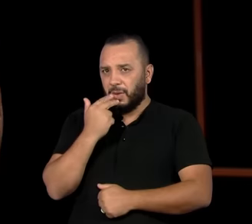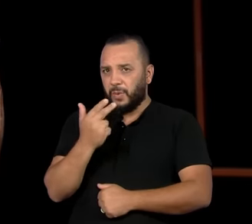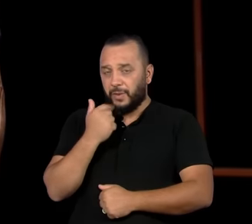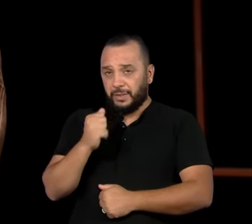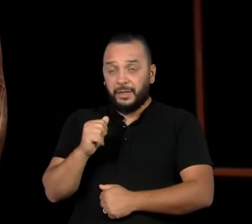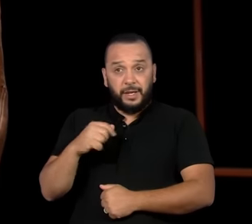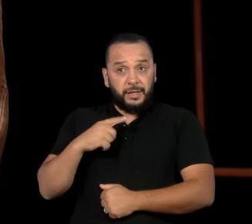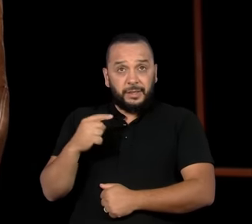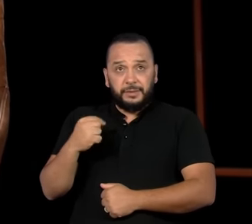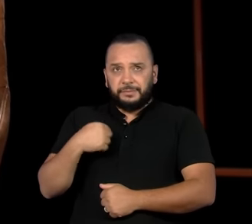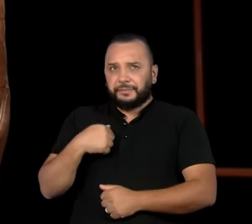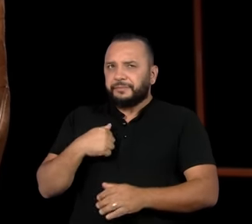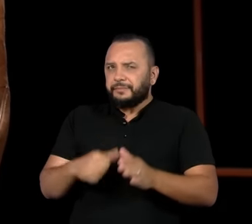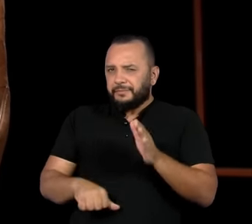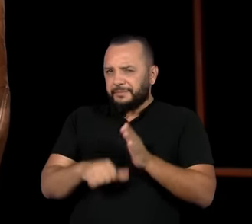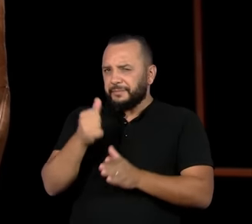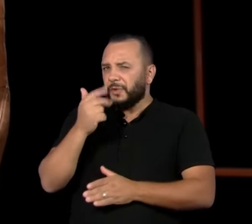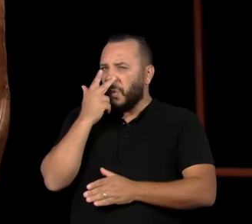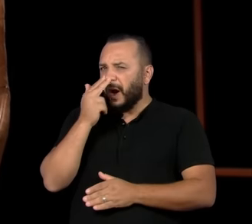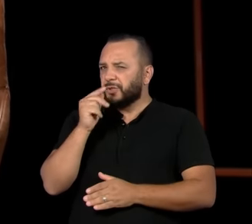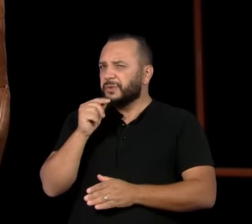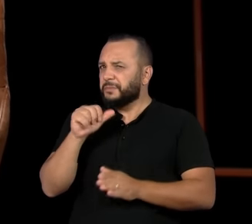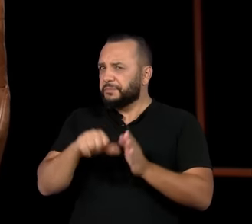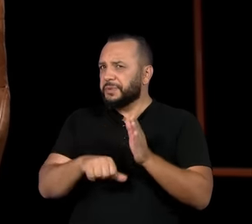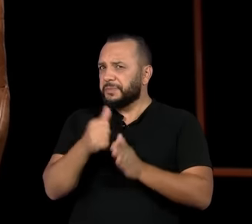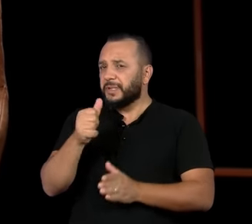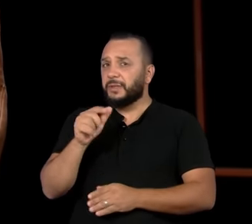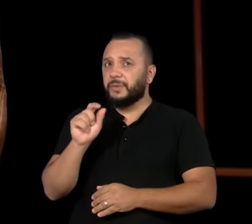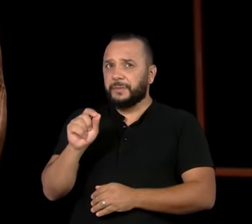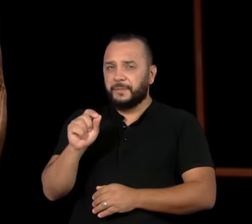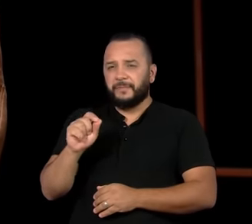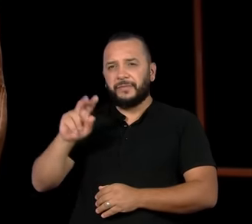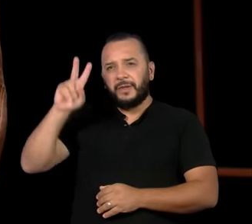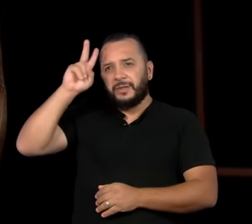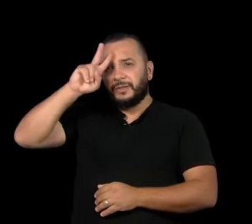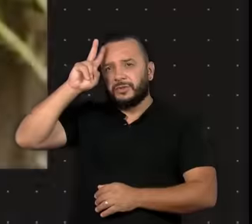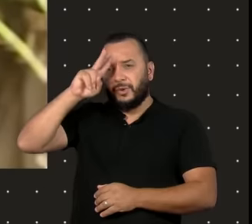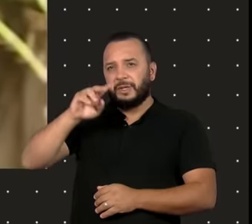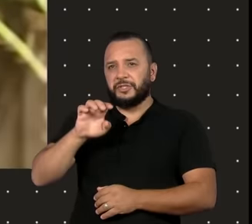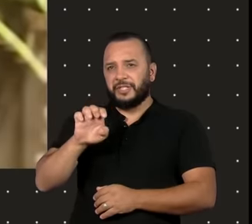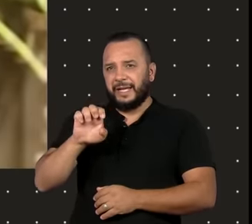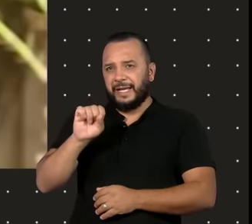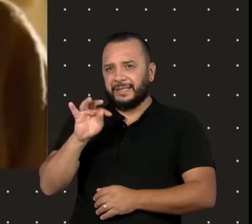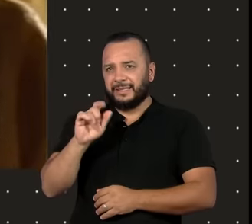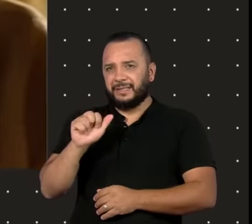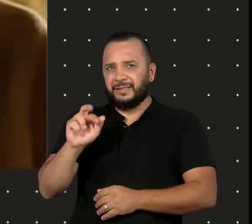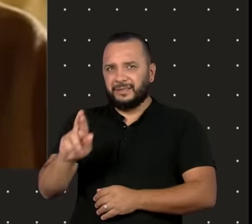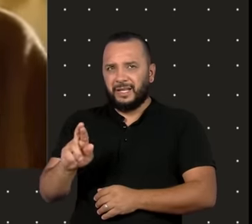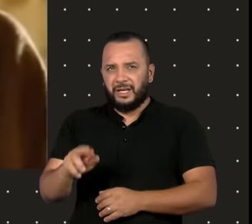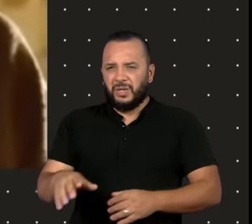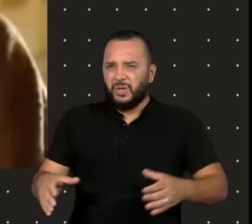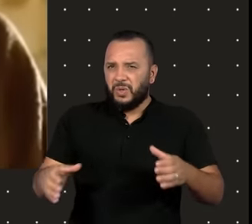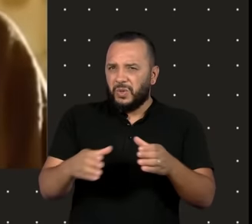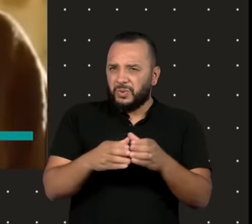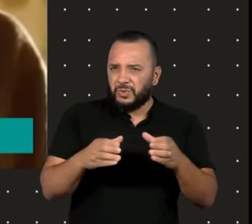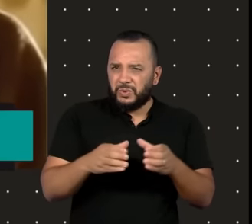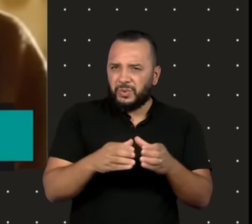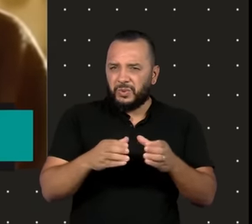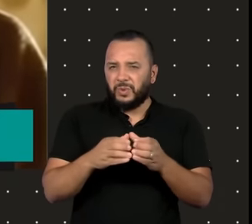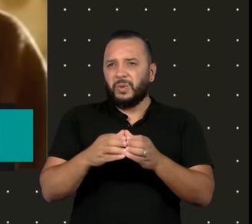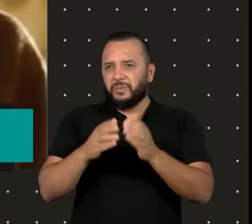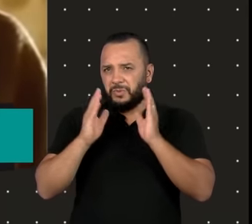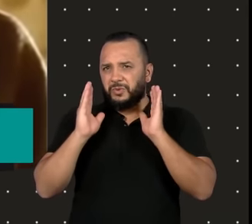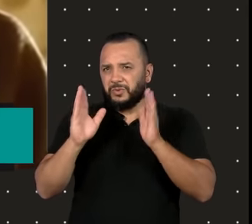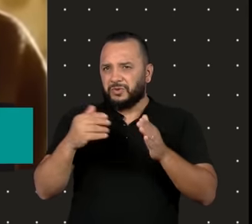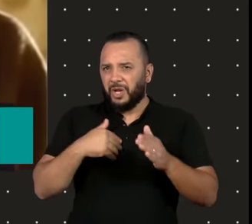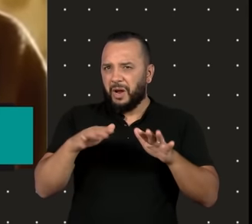primeira, eu acho que foi a primeira. A primeira, acho que foi a história de Esther. As tropas persas não avançaram sobre